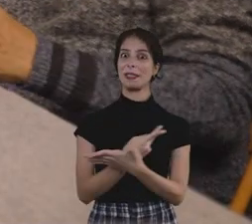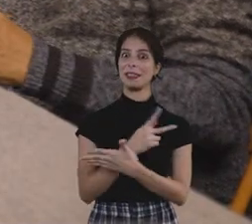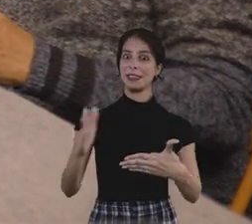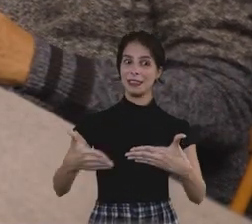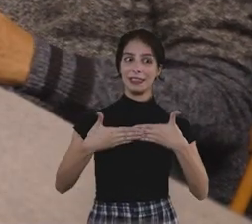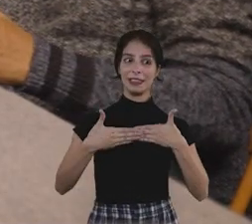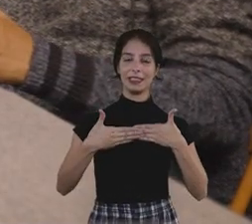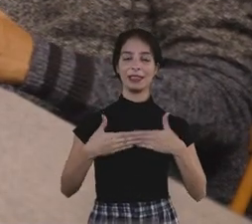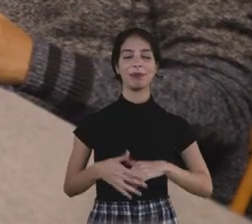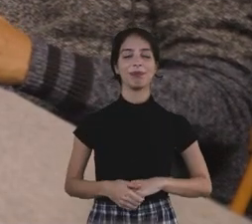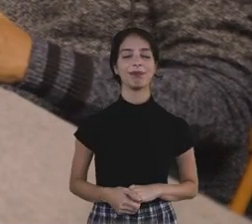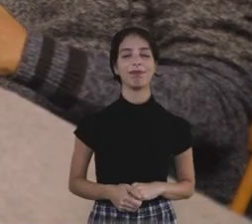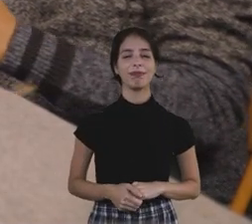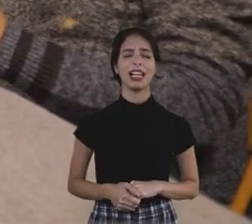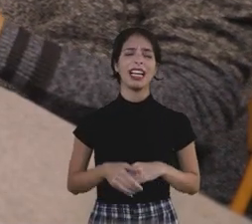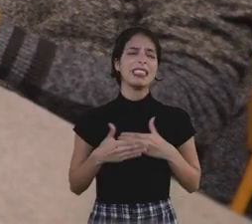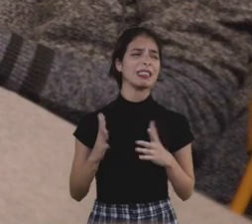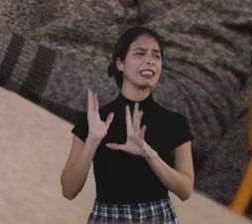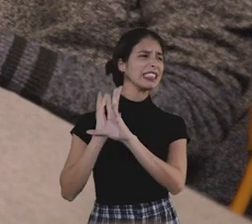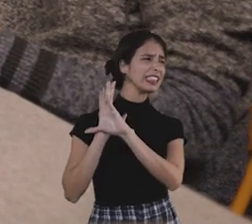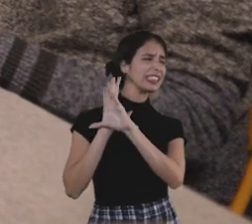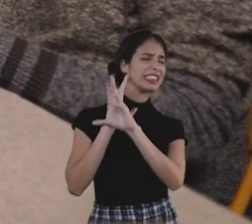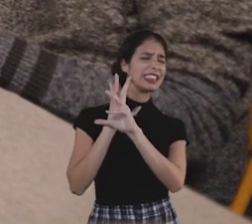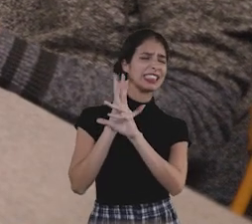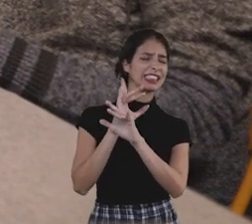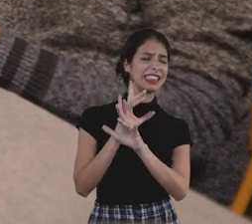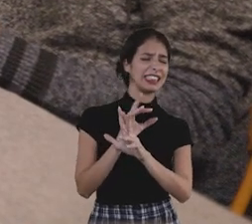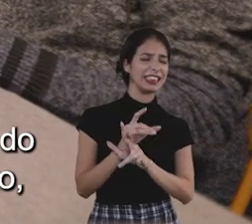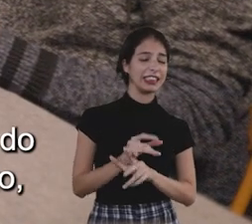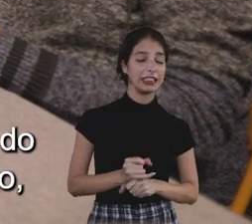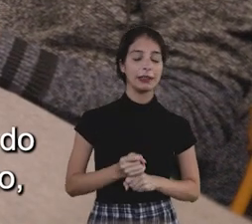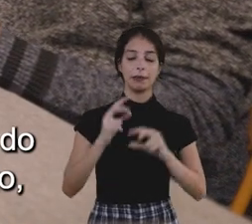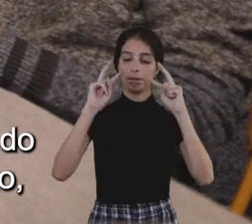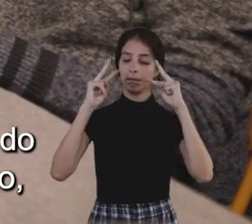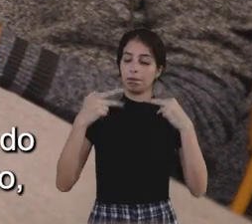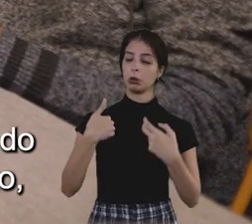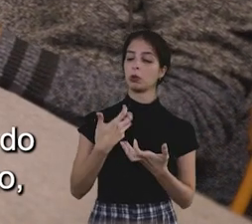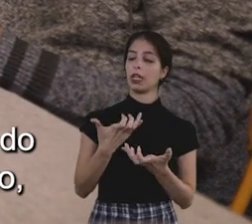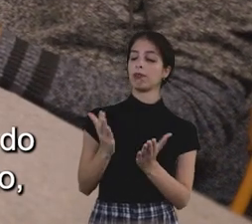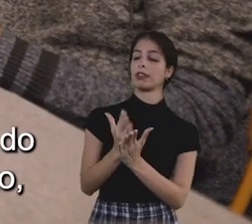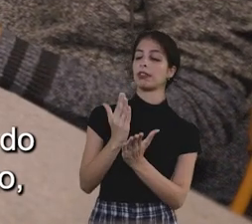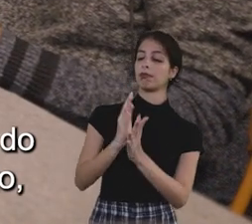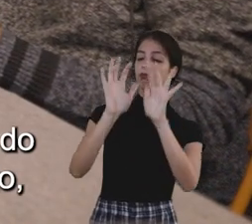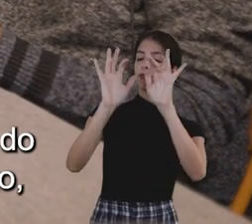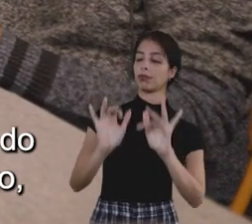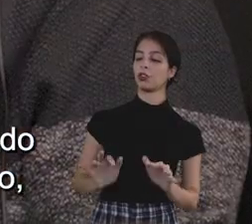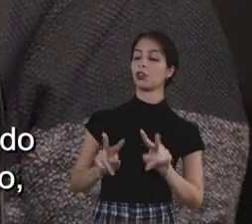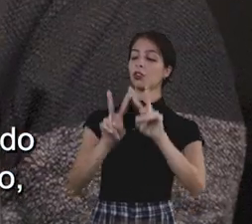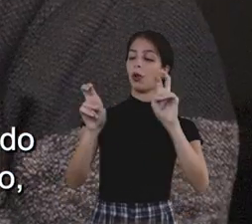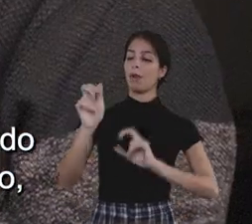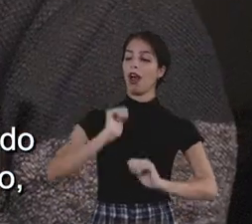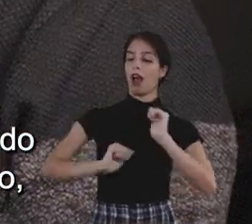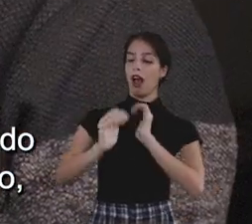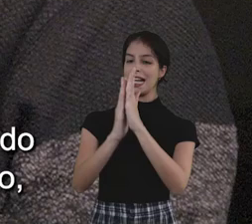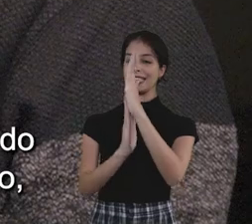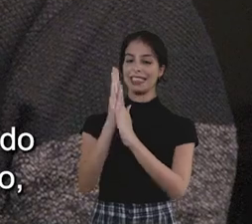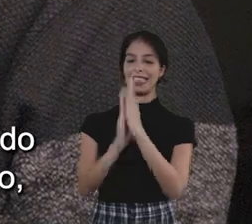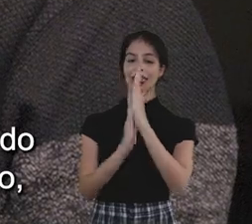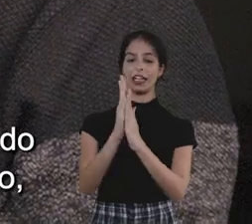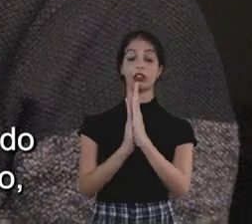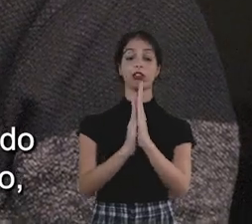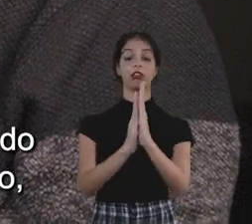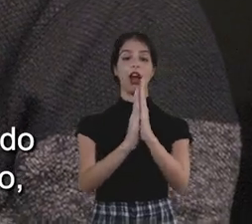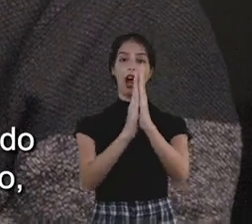diante tudo isso eu pensei eu quero escrever um livro sobre ansiedade para a gente tirar a ansiedade do